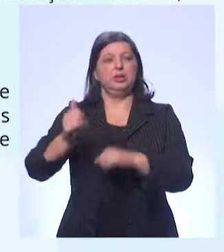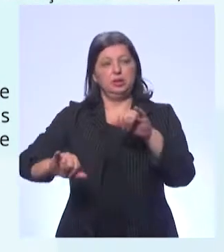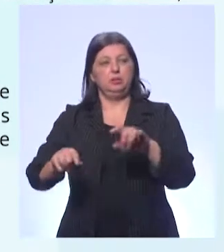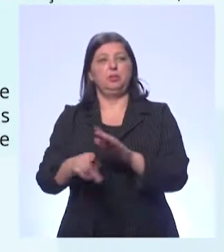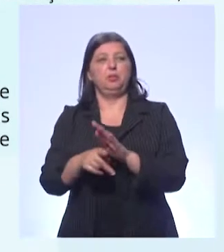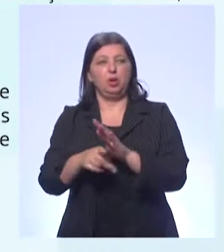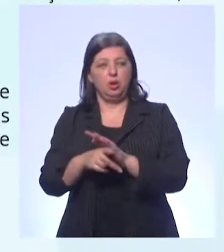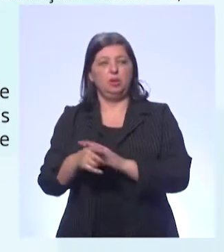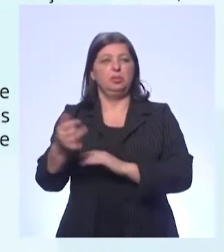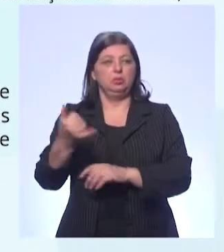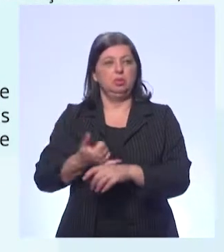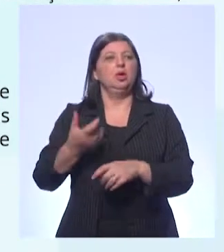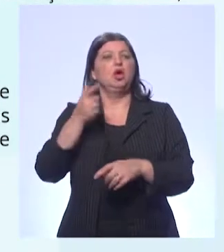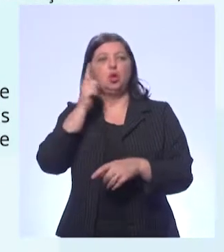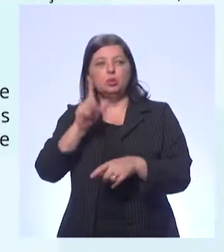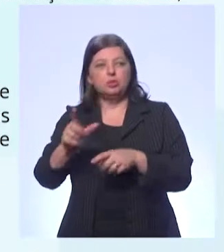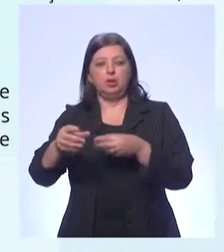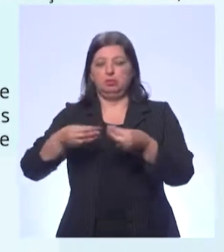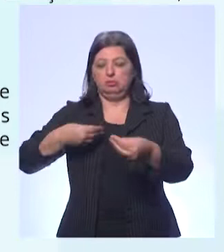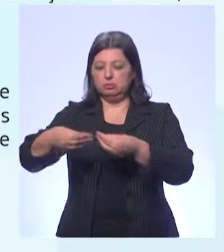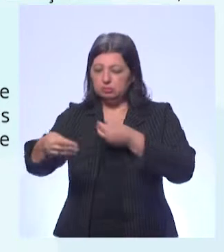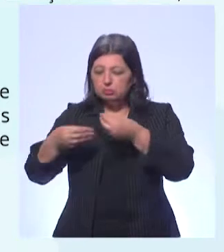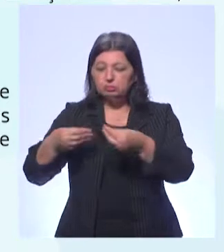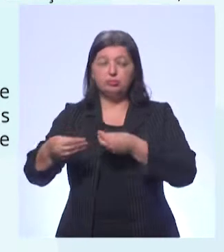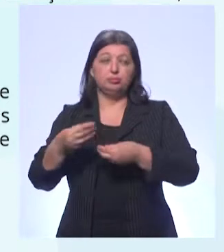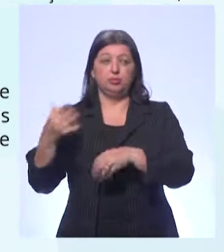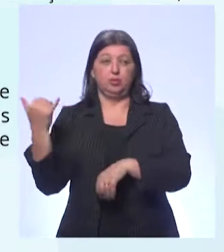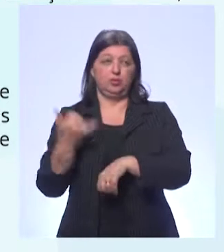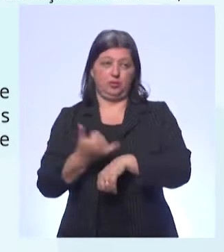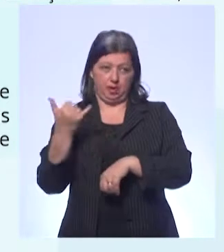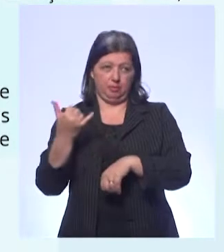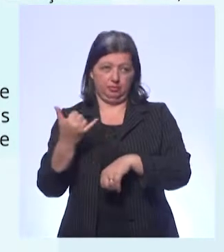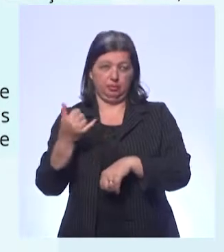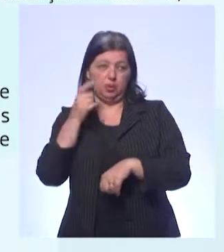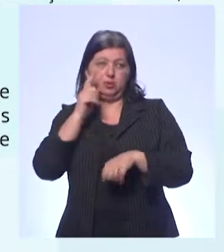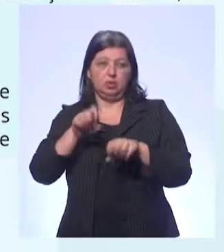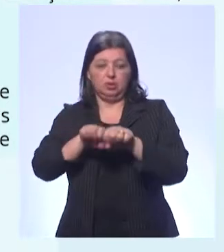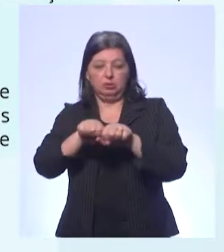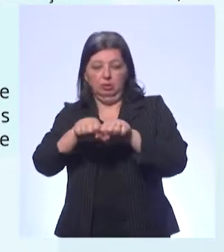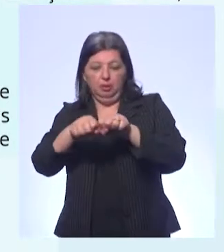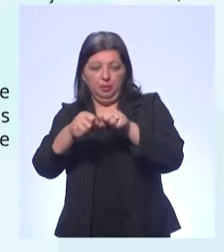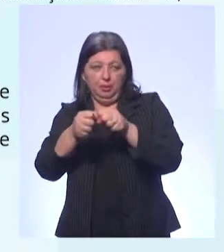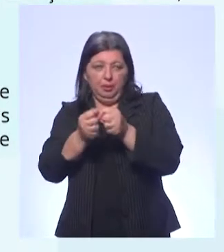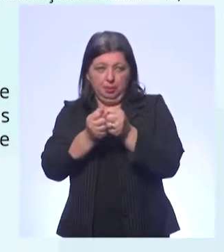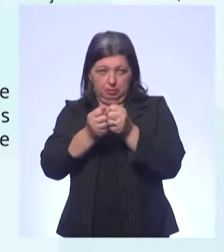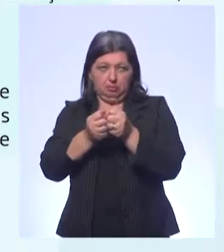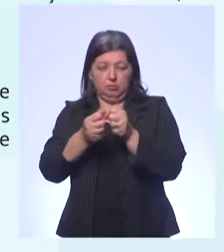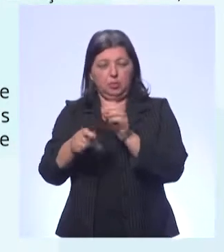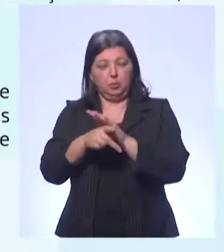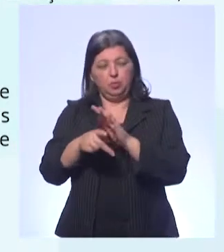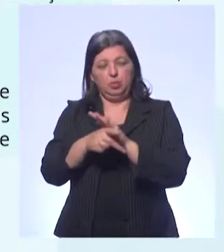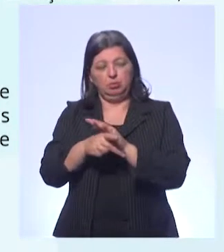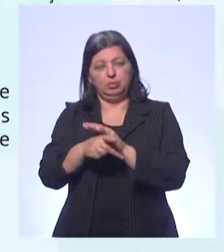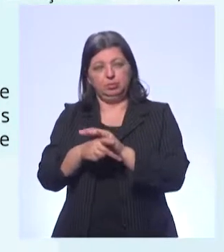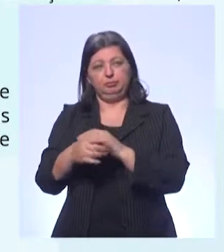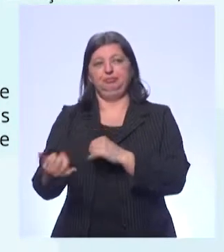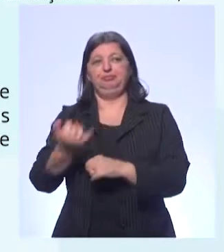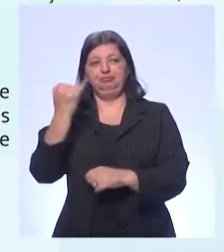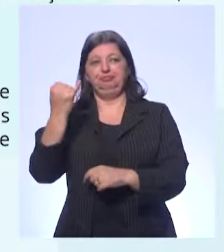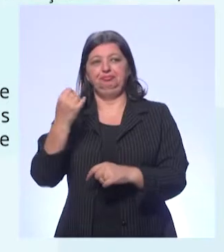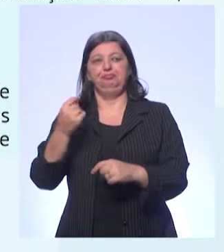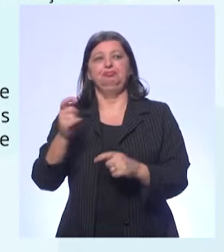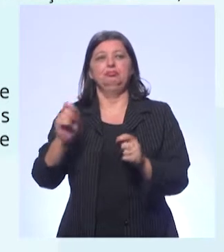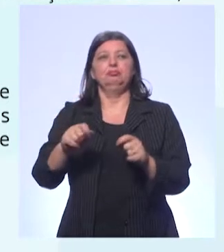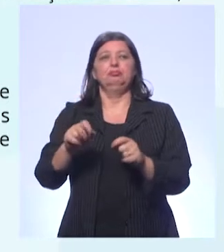né? Eu consigo dobrar o ferro, né? E essa é uma propriedade muito importante do ferro, que faz ele